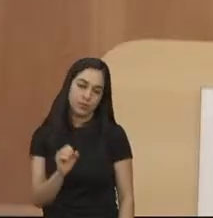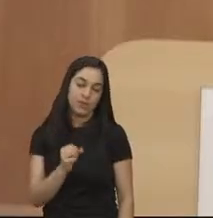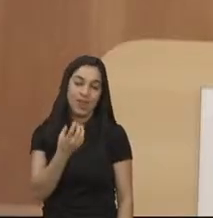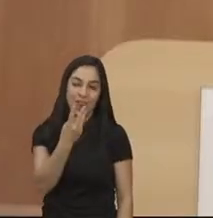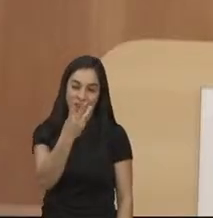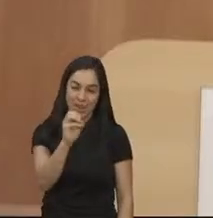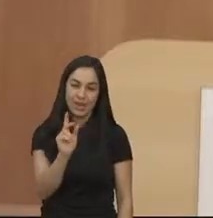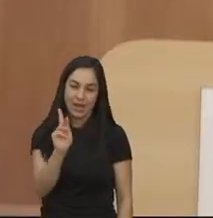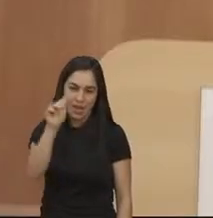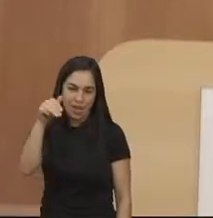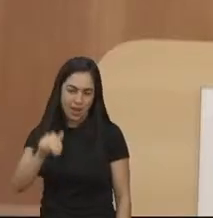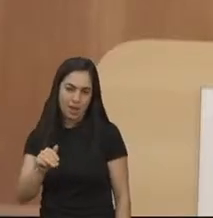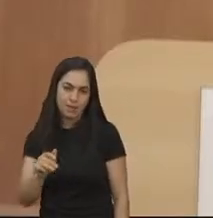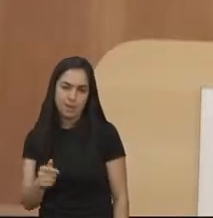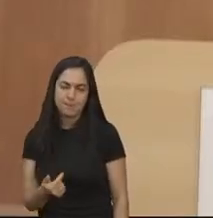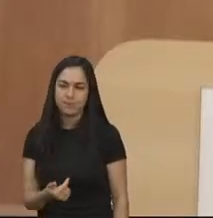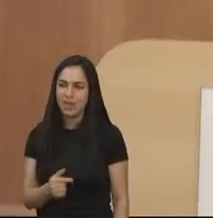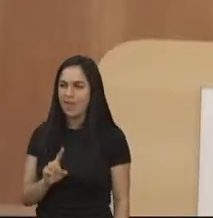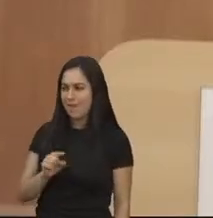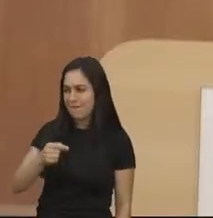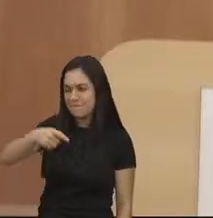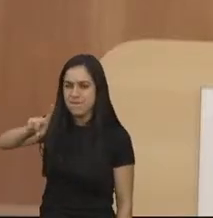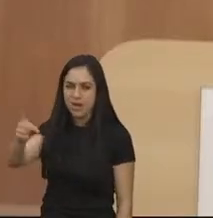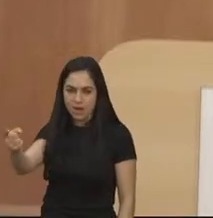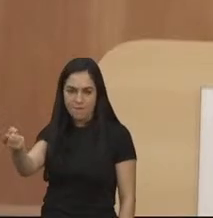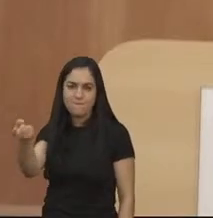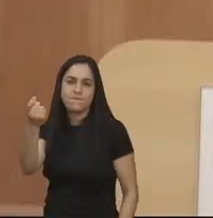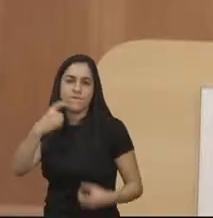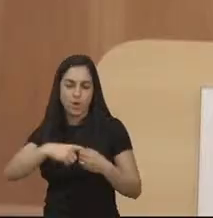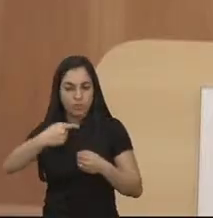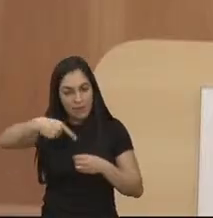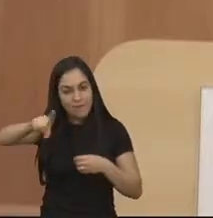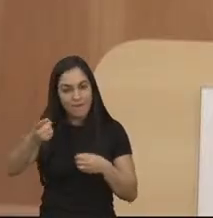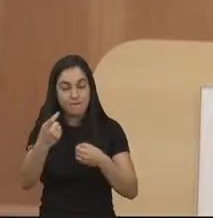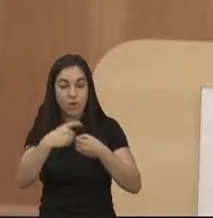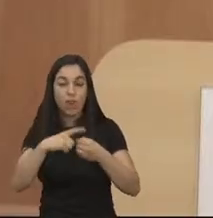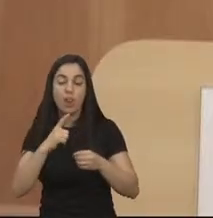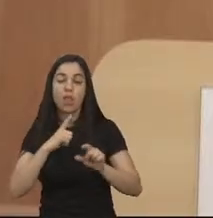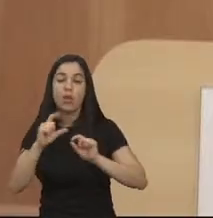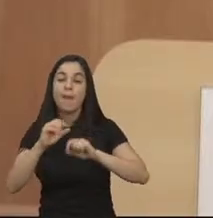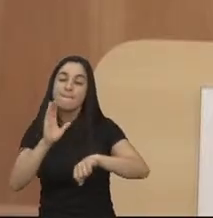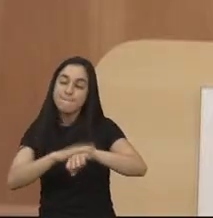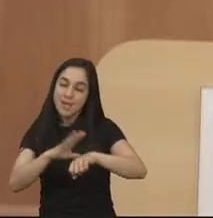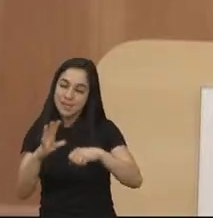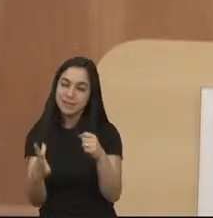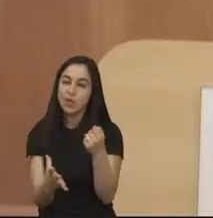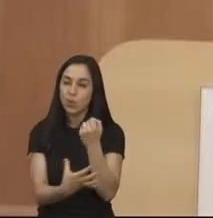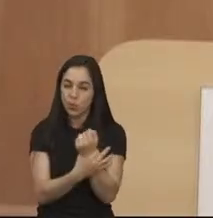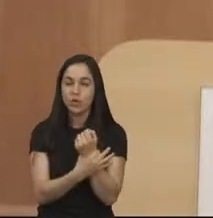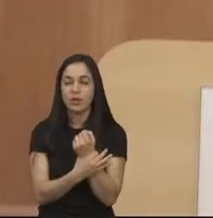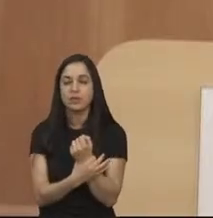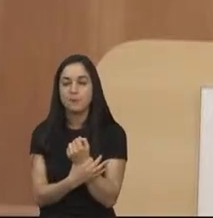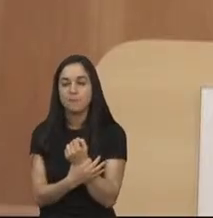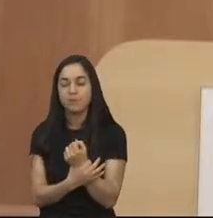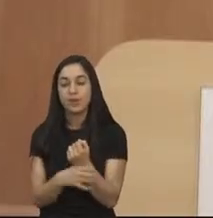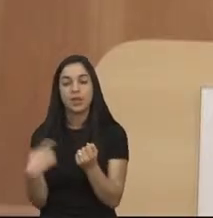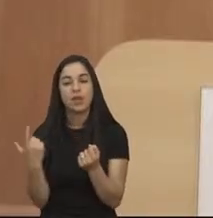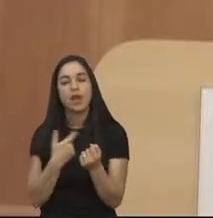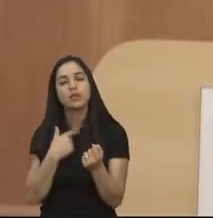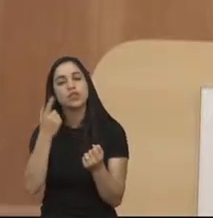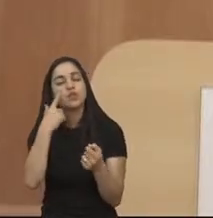depois somente volta, né? Eu não sei falar o nome certo, mas tem mais segurança. E a gente vê